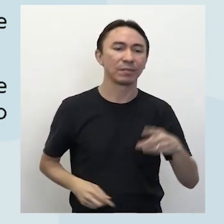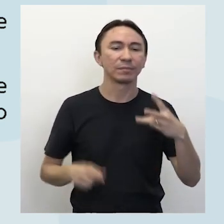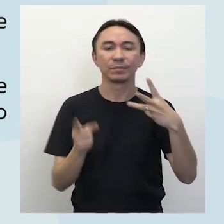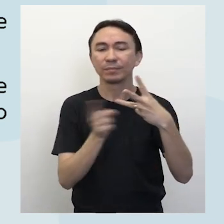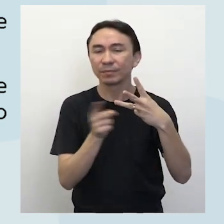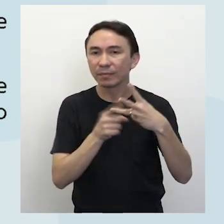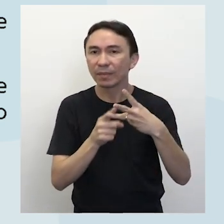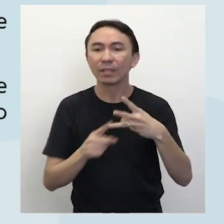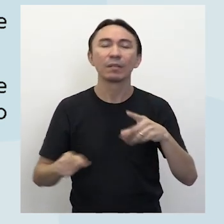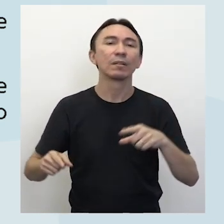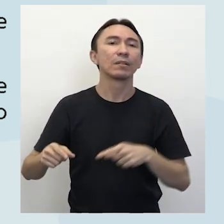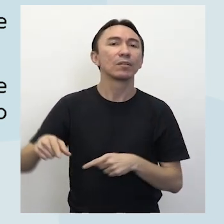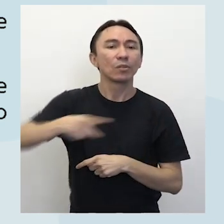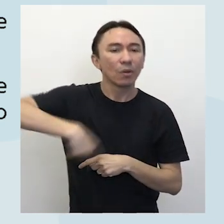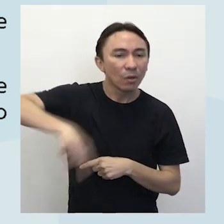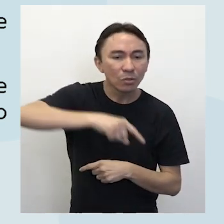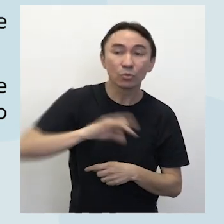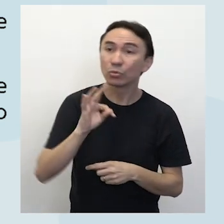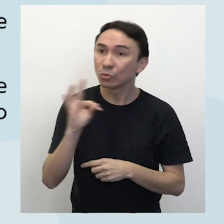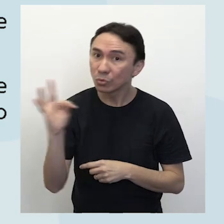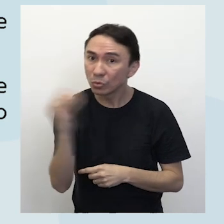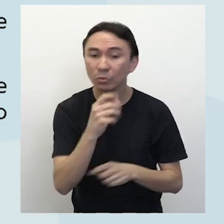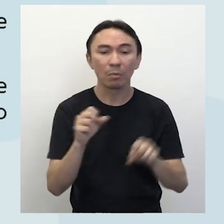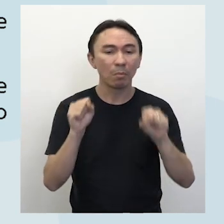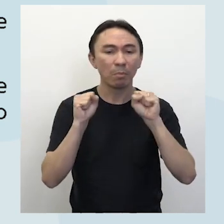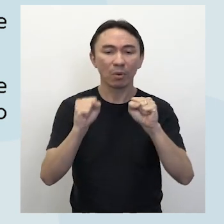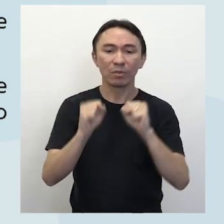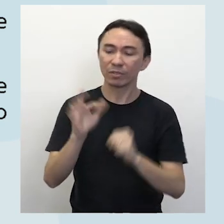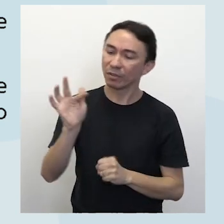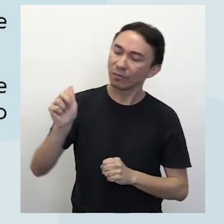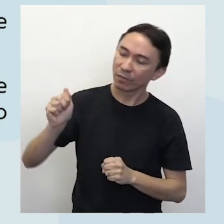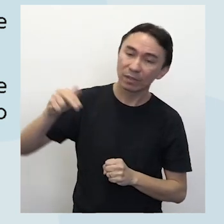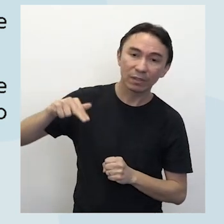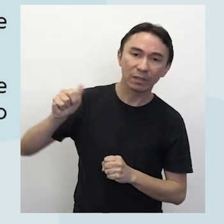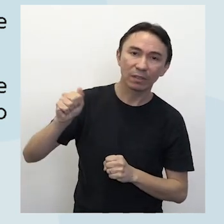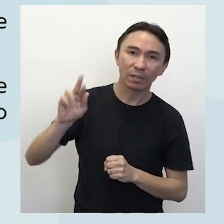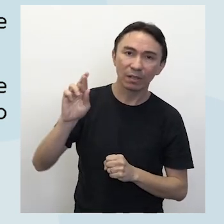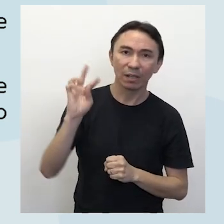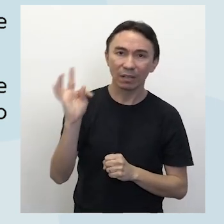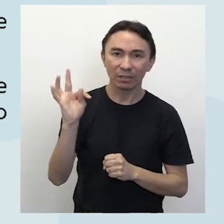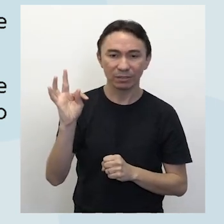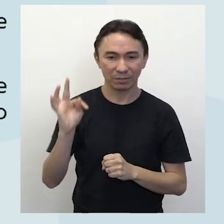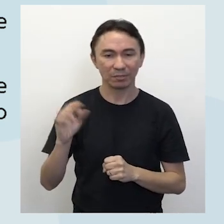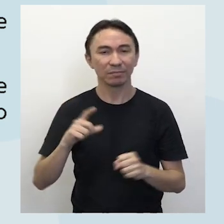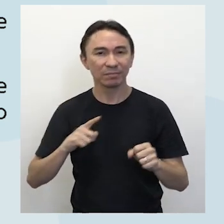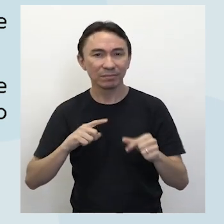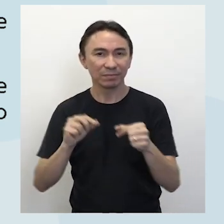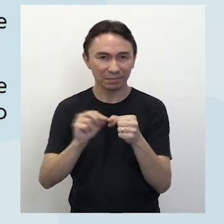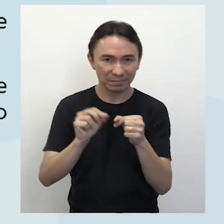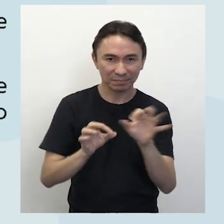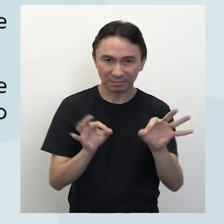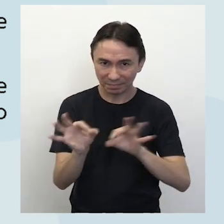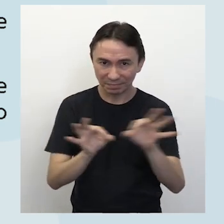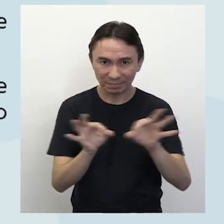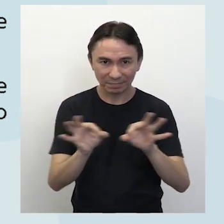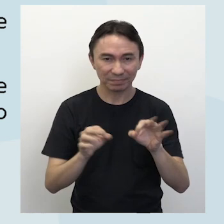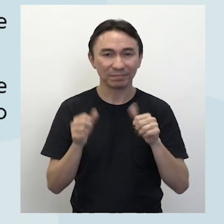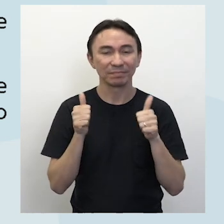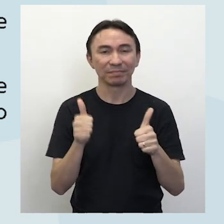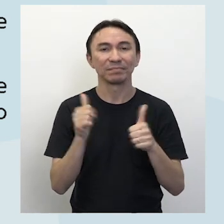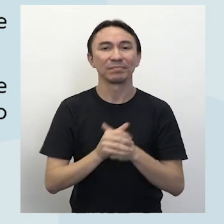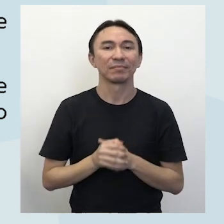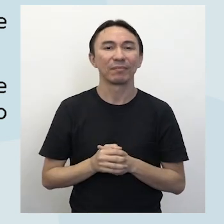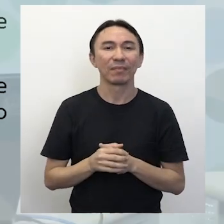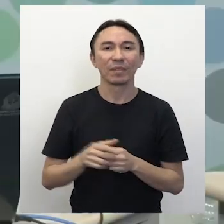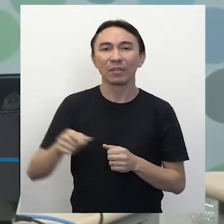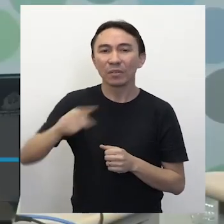todos podemos construir uma fanart que sirva de incentivo para que outras pessoas conheçam o artista de quem somos fãs, porque o